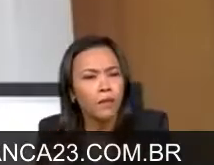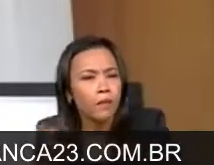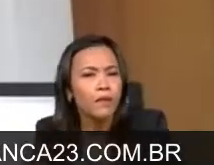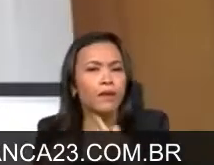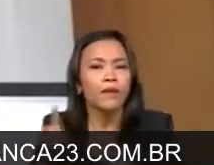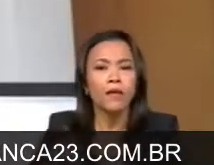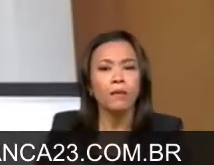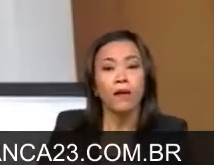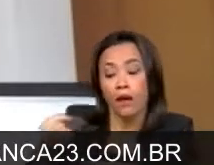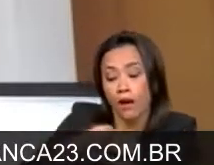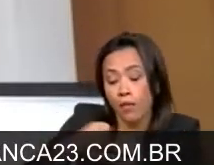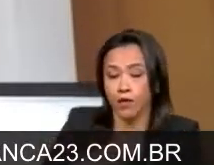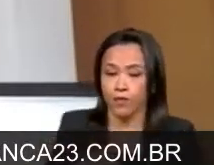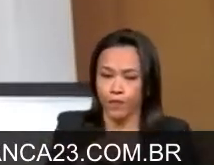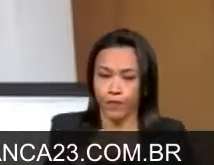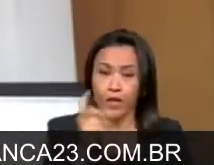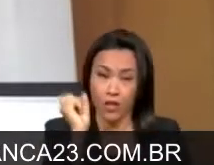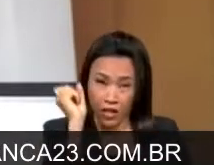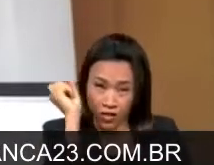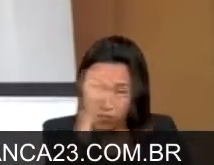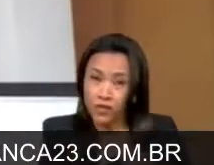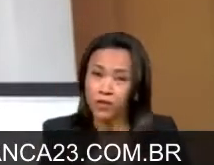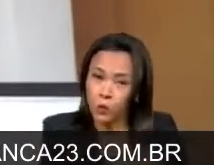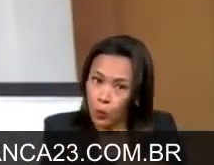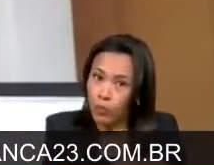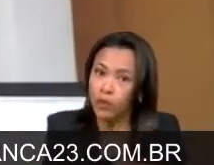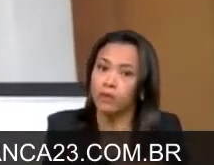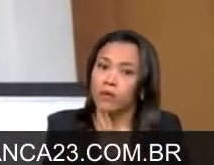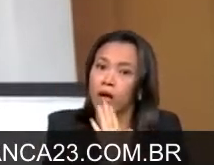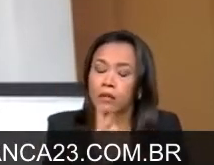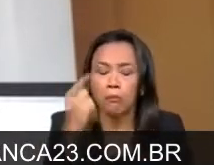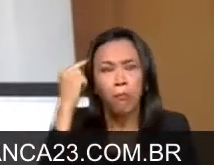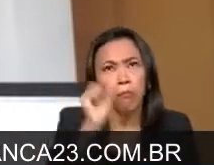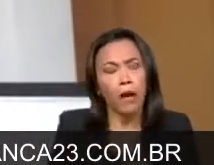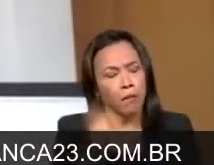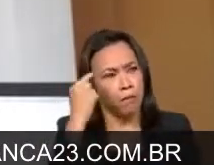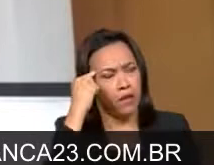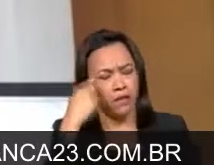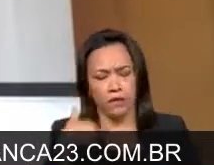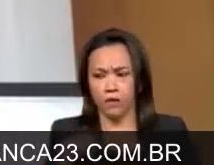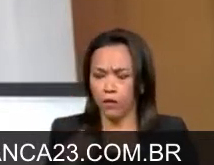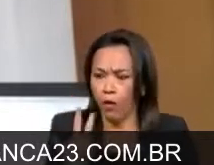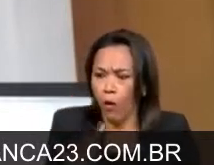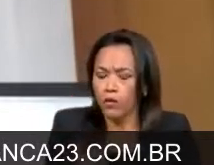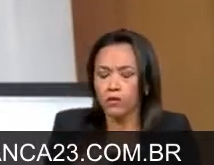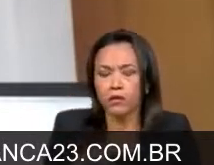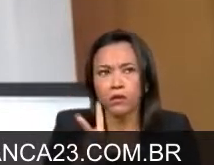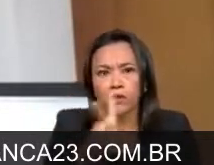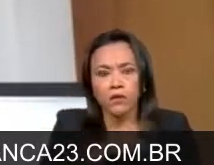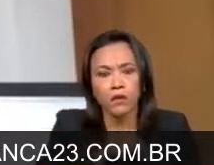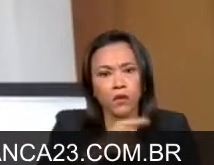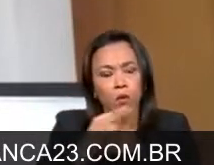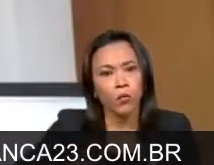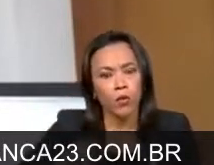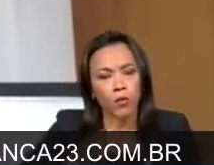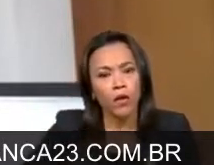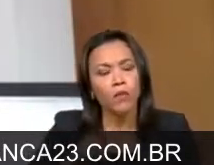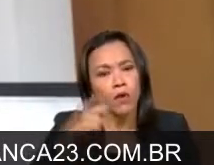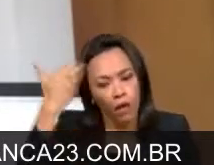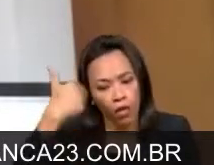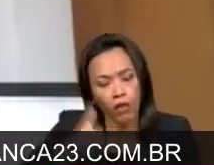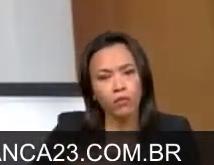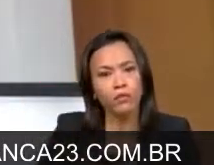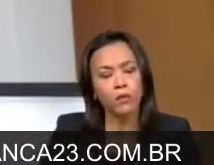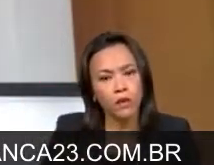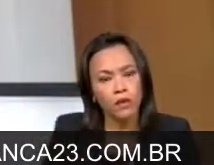medicação. No início, é sempre muito difícil, né? A gente para e pensa, caramba, eu tô com um problema, eu tô com uma doença, eu estou doente.